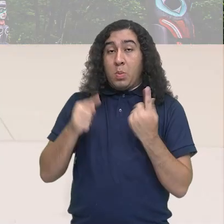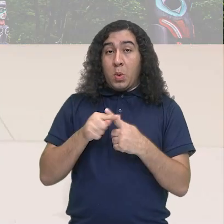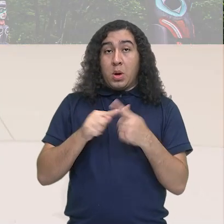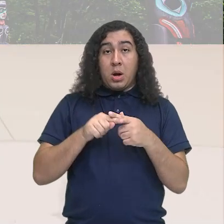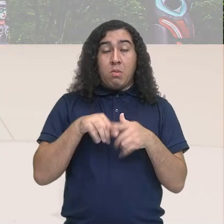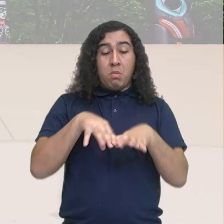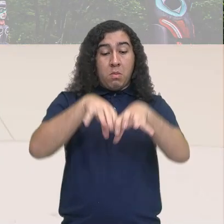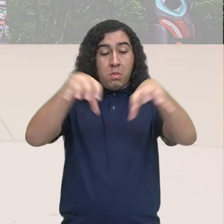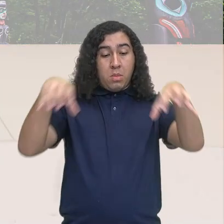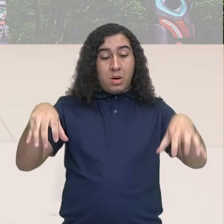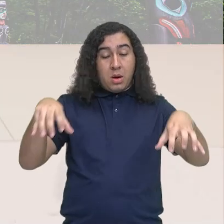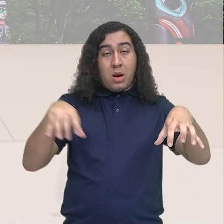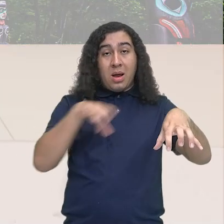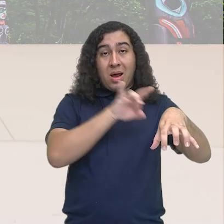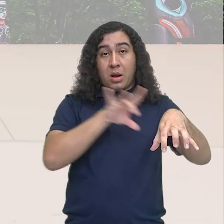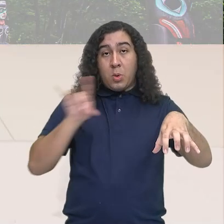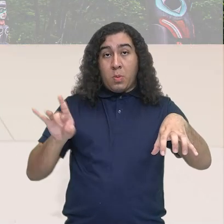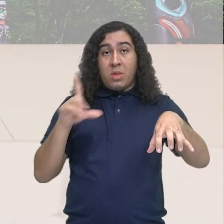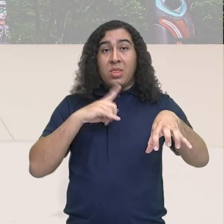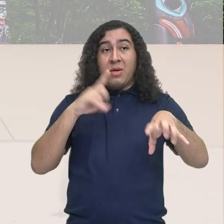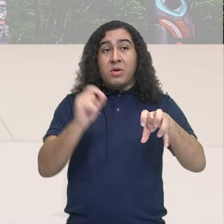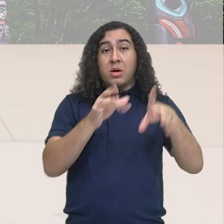cada elemento tem uma